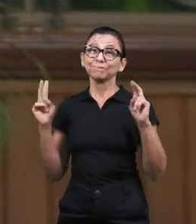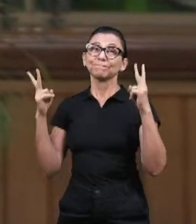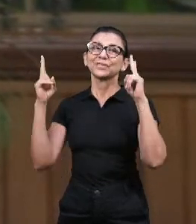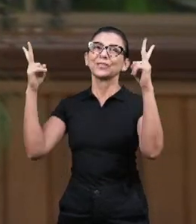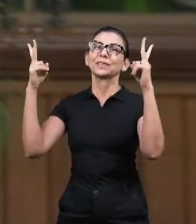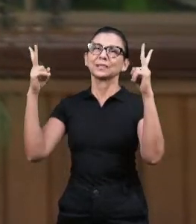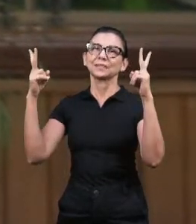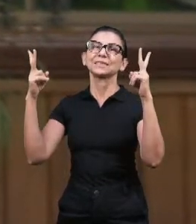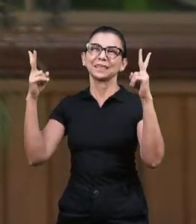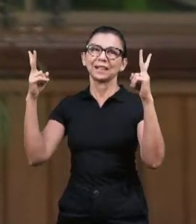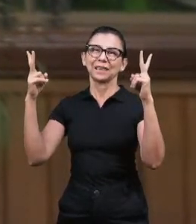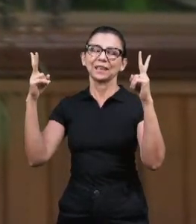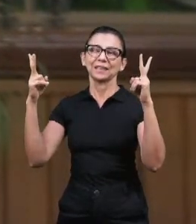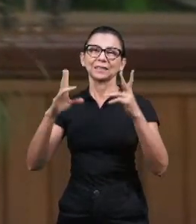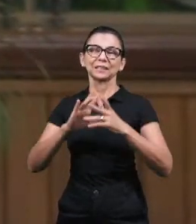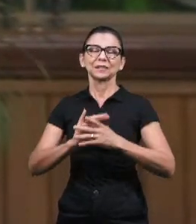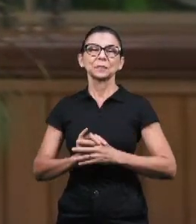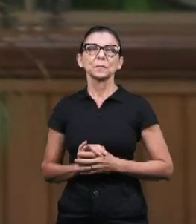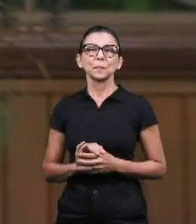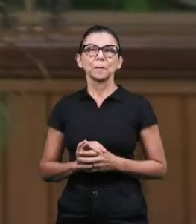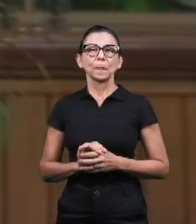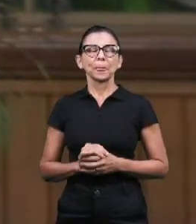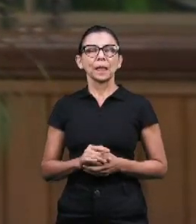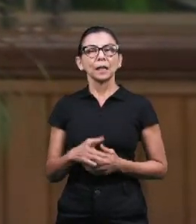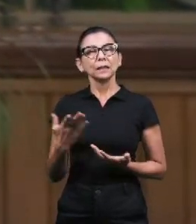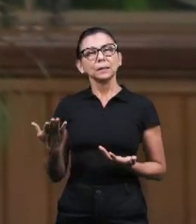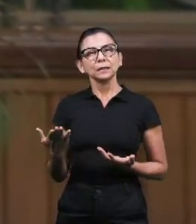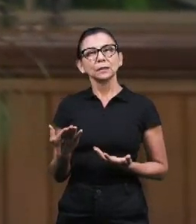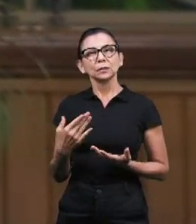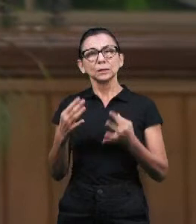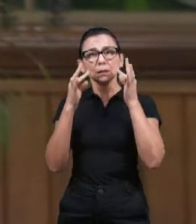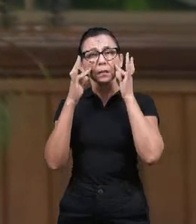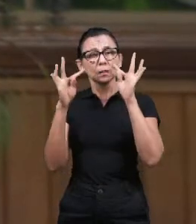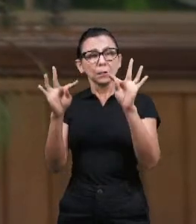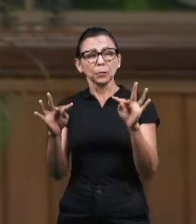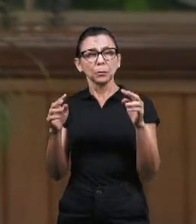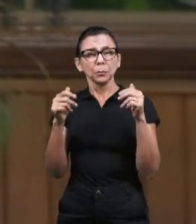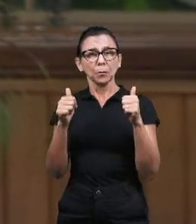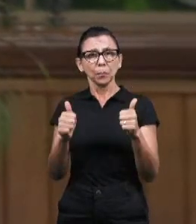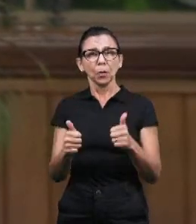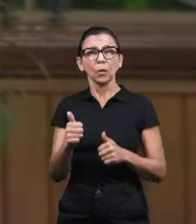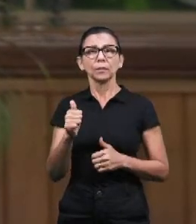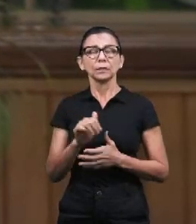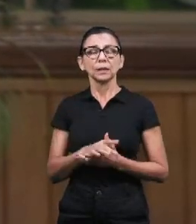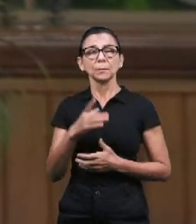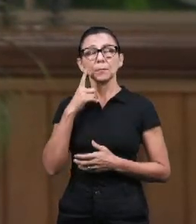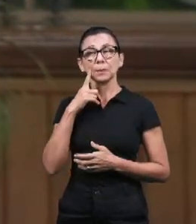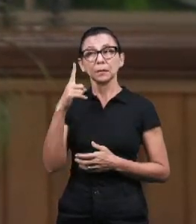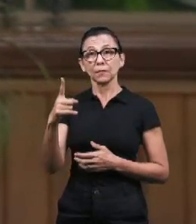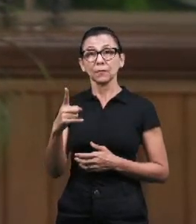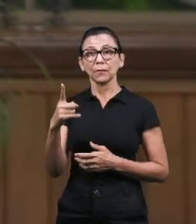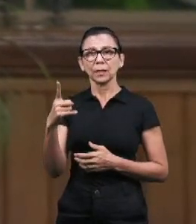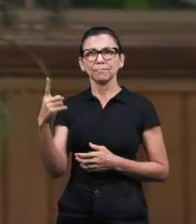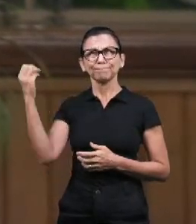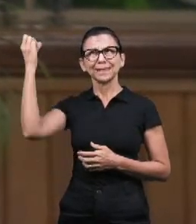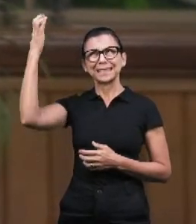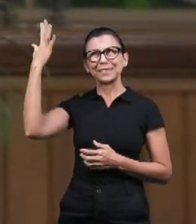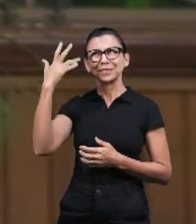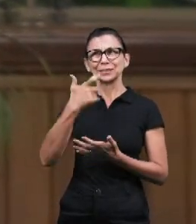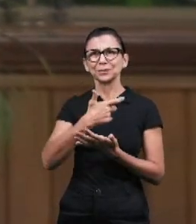e despertar os nossos irmãos a riqueza que nós temos nas mãos. Só a nossa coletânea são mais de